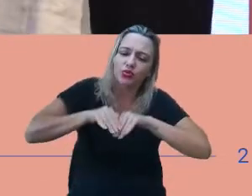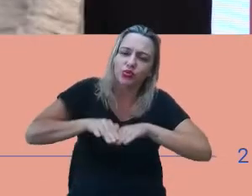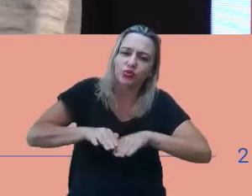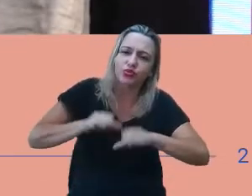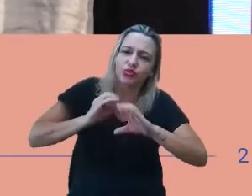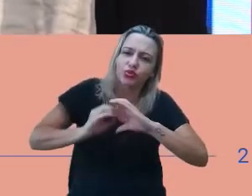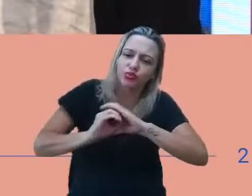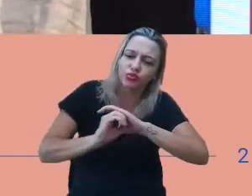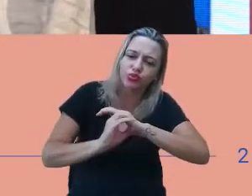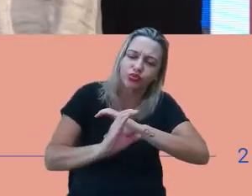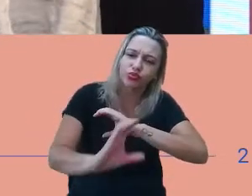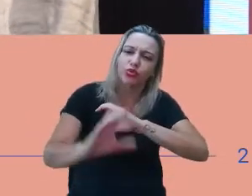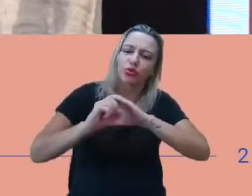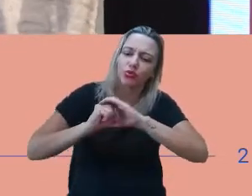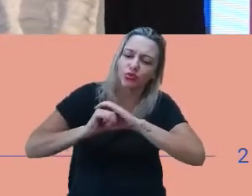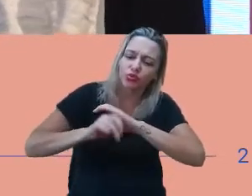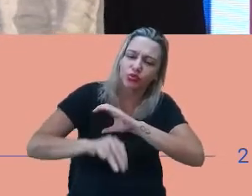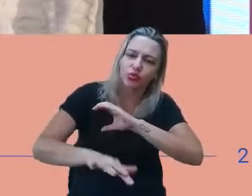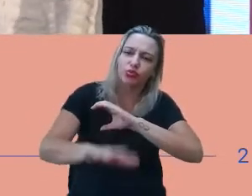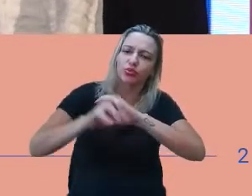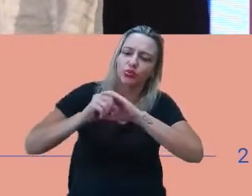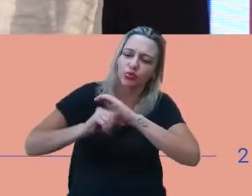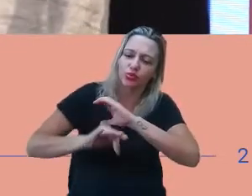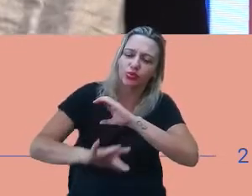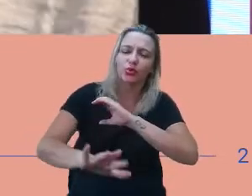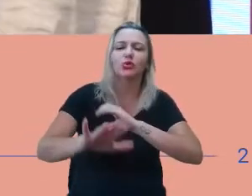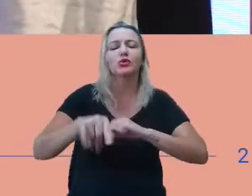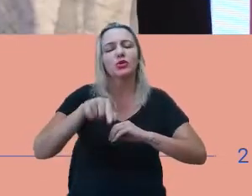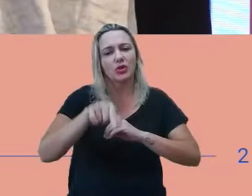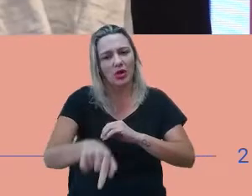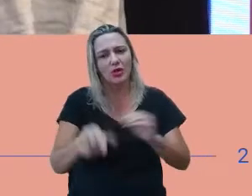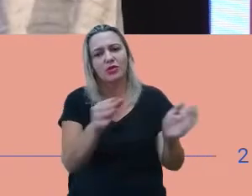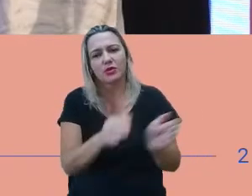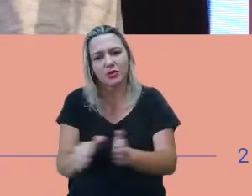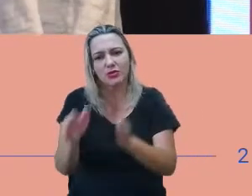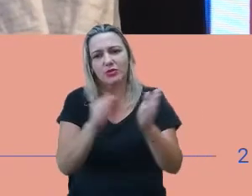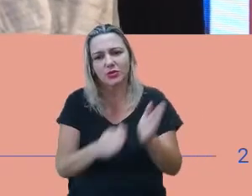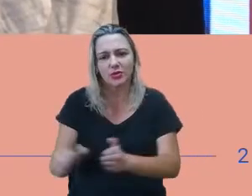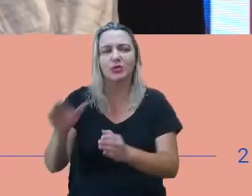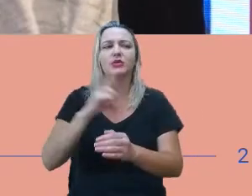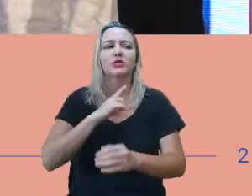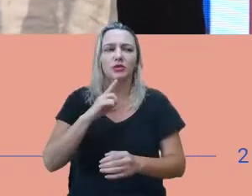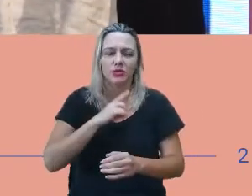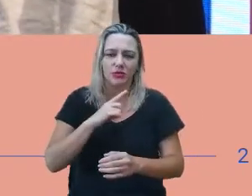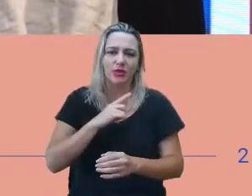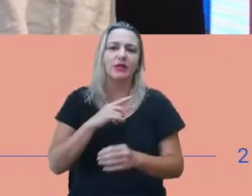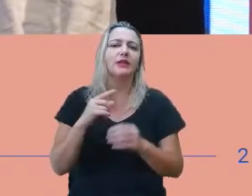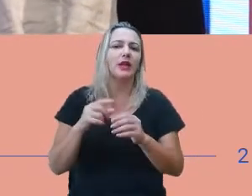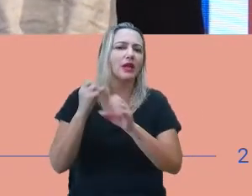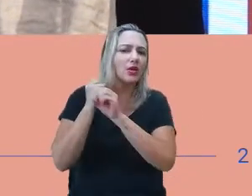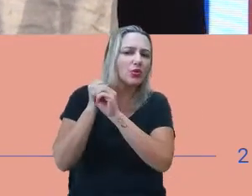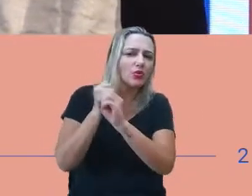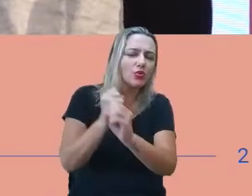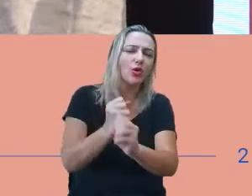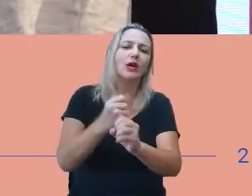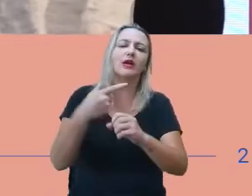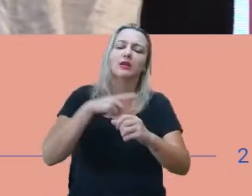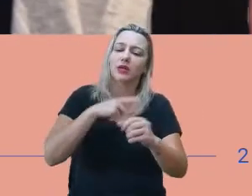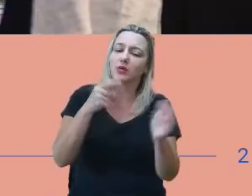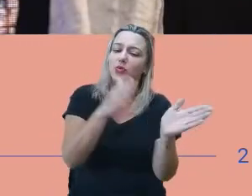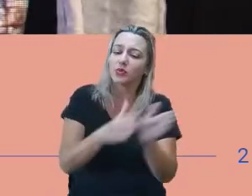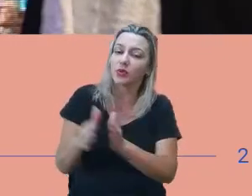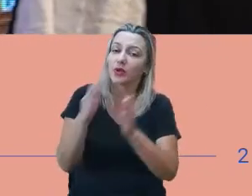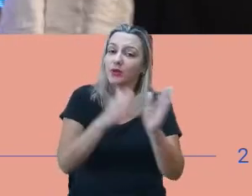extrair mais cana-de-açúcar então Ele estende né a cadeia produtiva gera valor